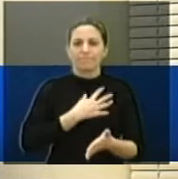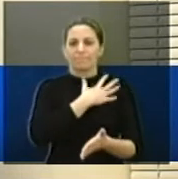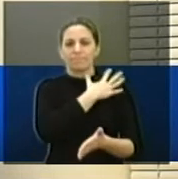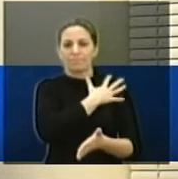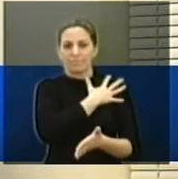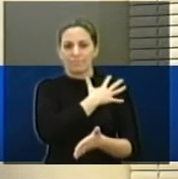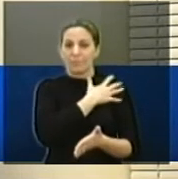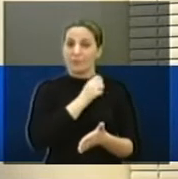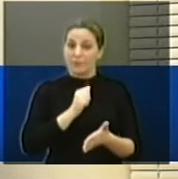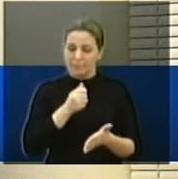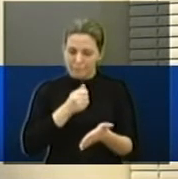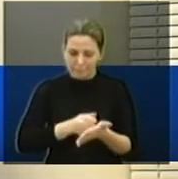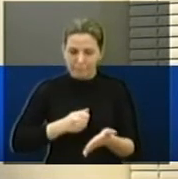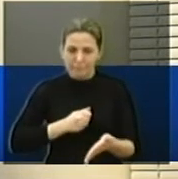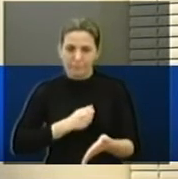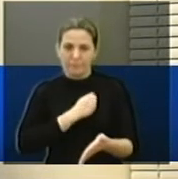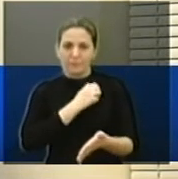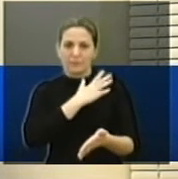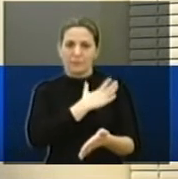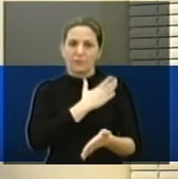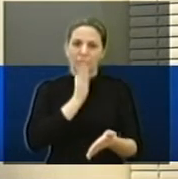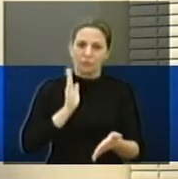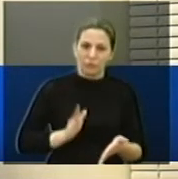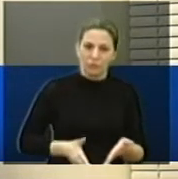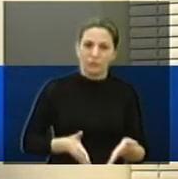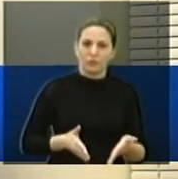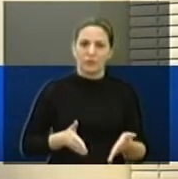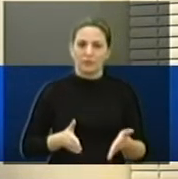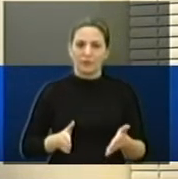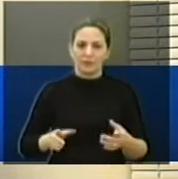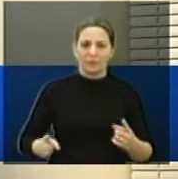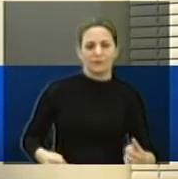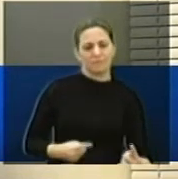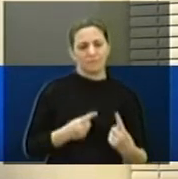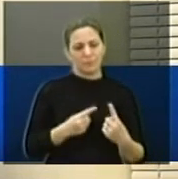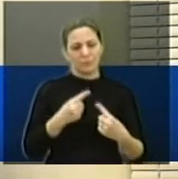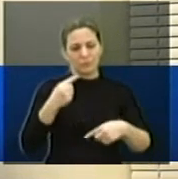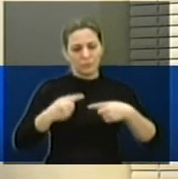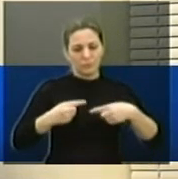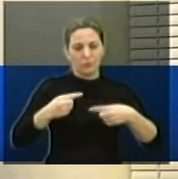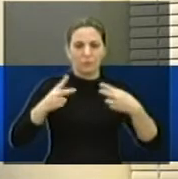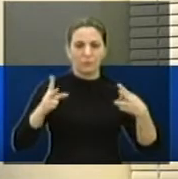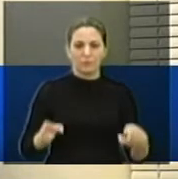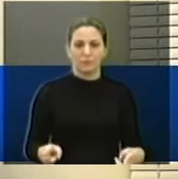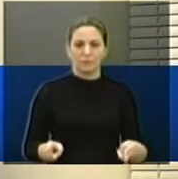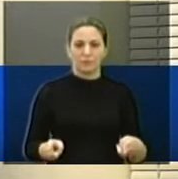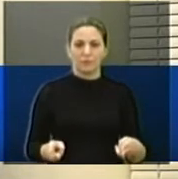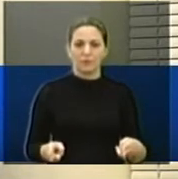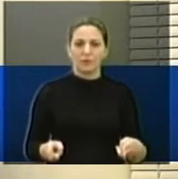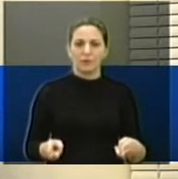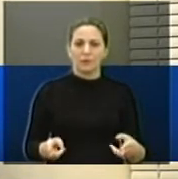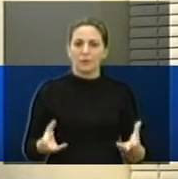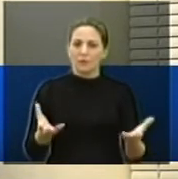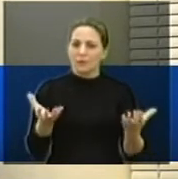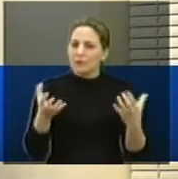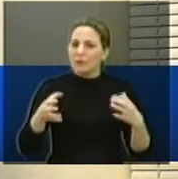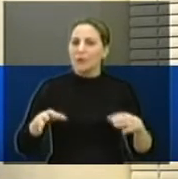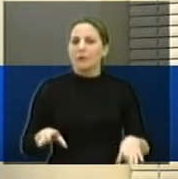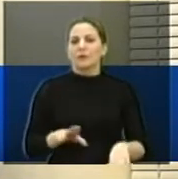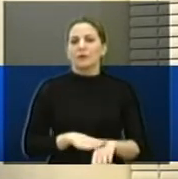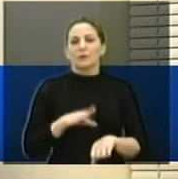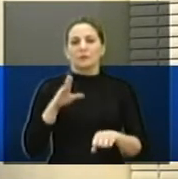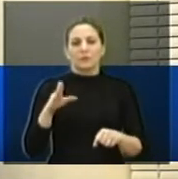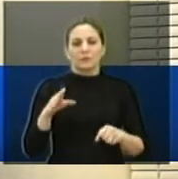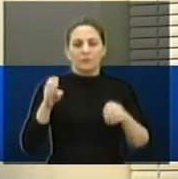ditadura nós já passamos já enfrentamos esse debate não queremos mais